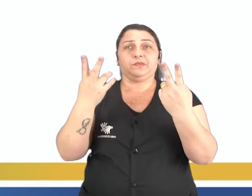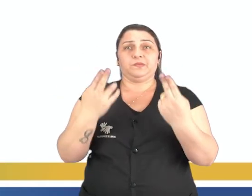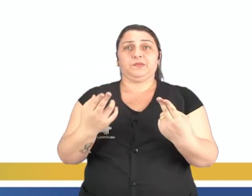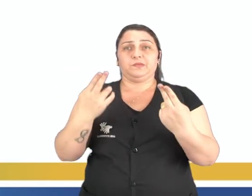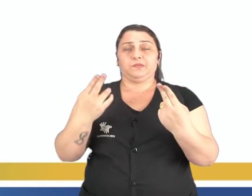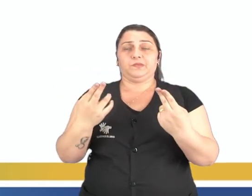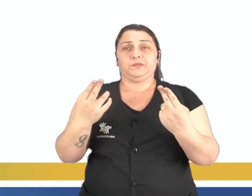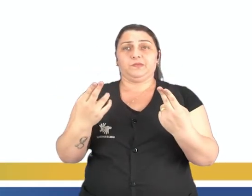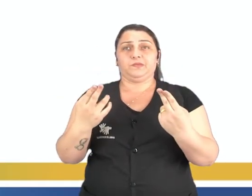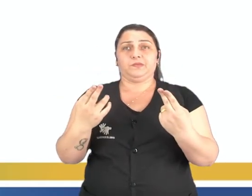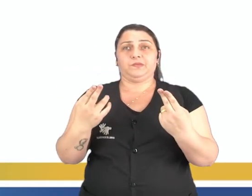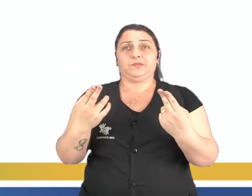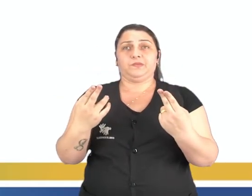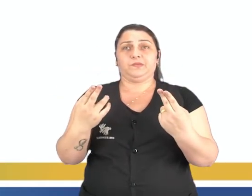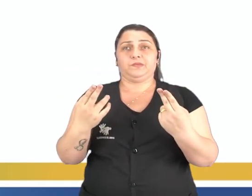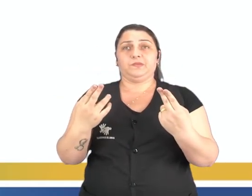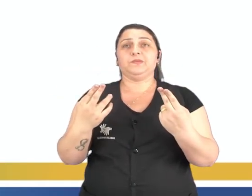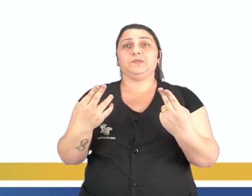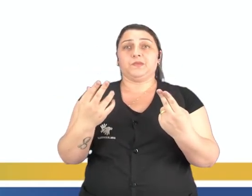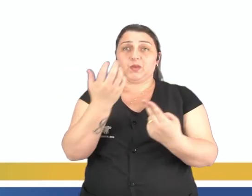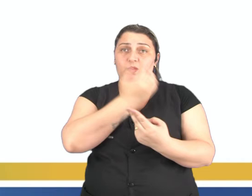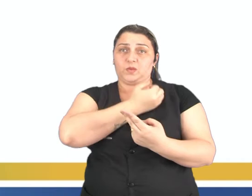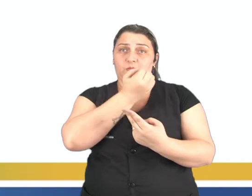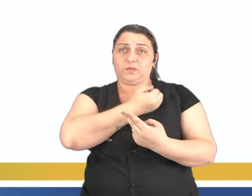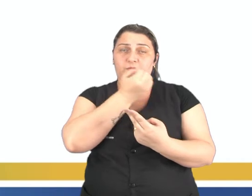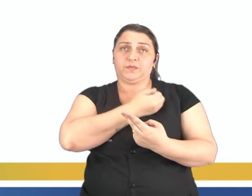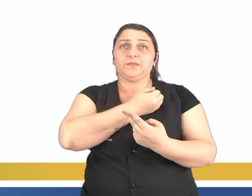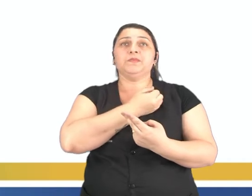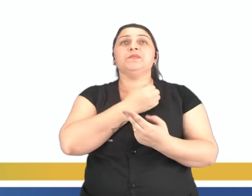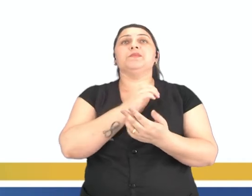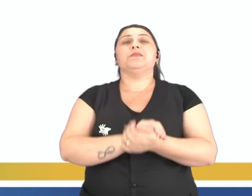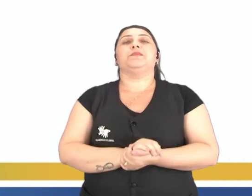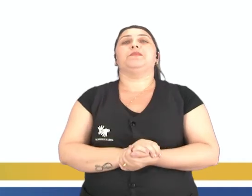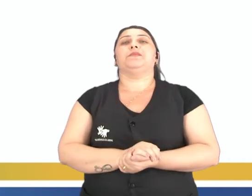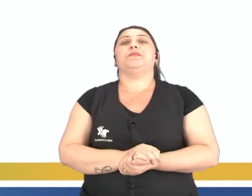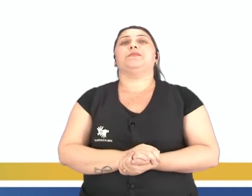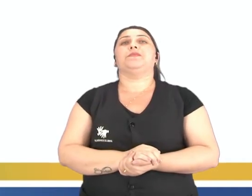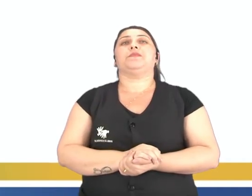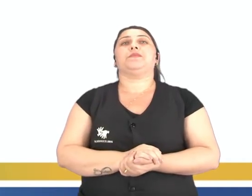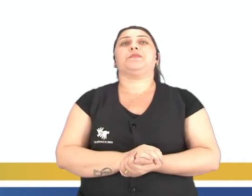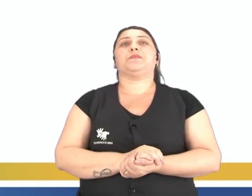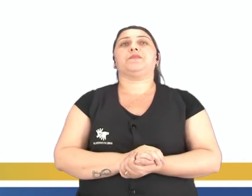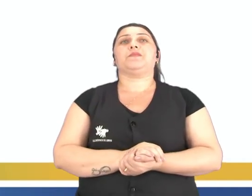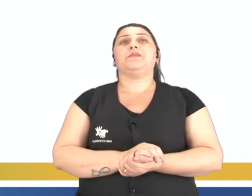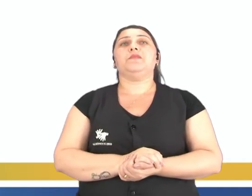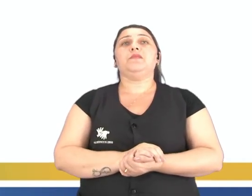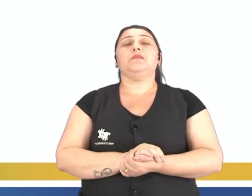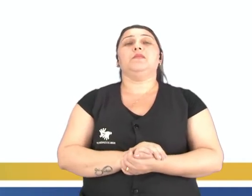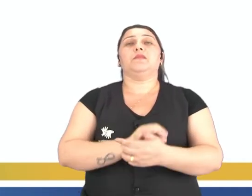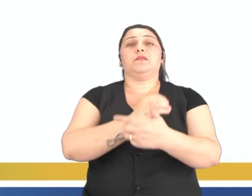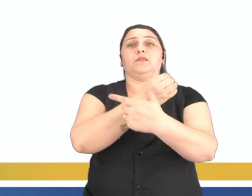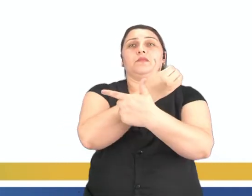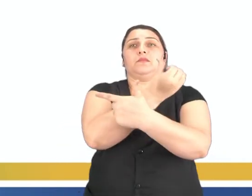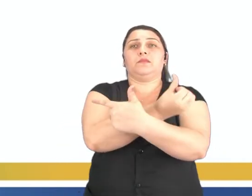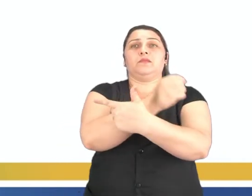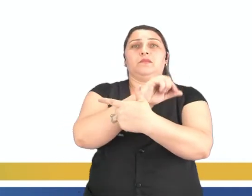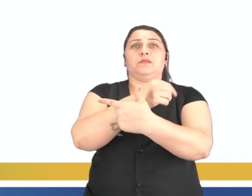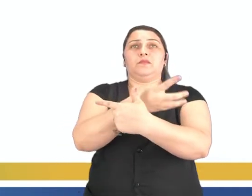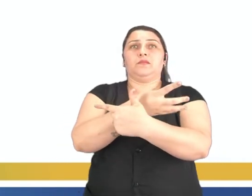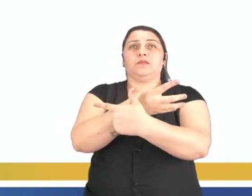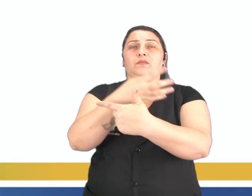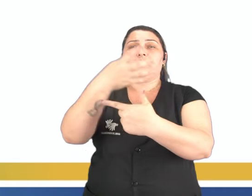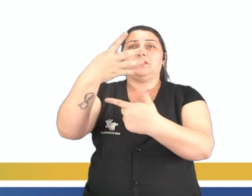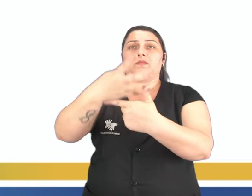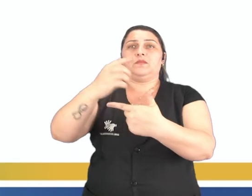casas decimais. Então, ao lado do 4, que não tem nenhuma casa, nós vamos colocar um zero e uma vírgula.